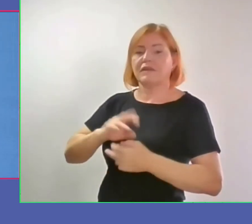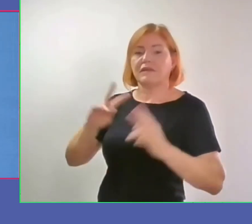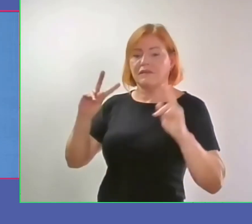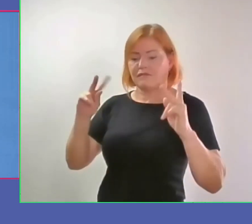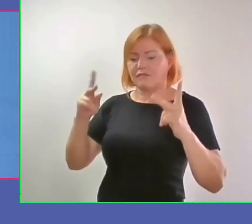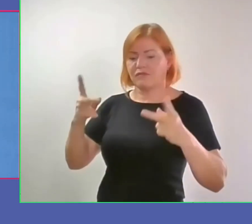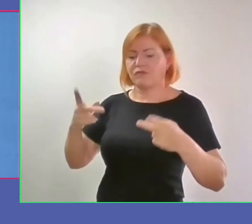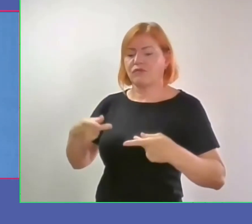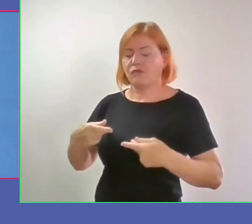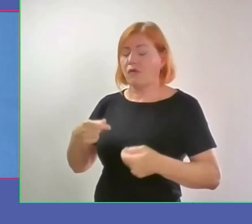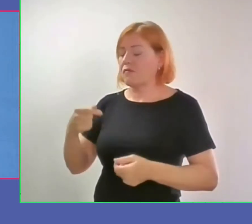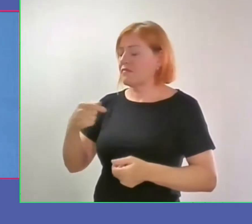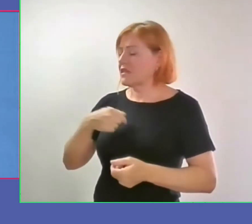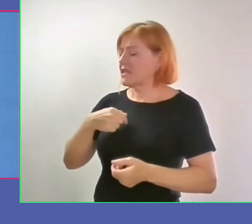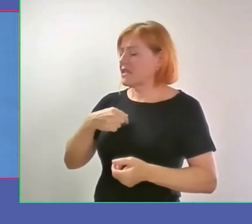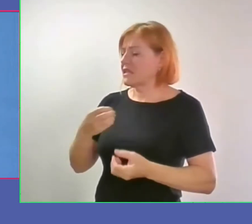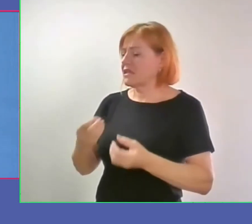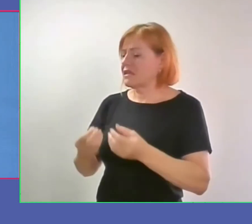tempo,